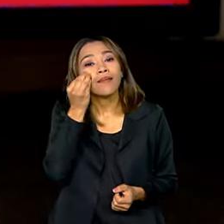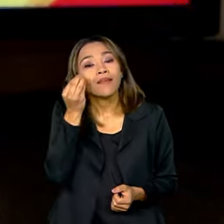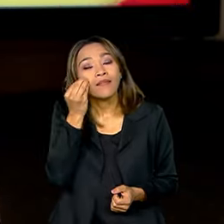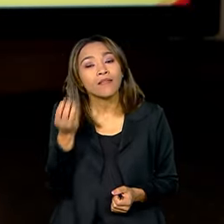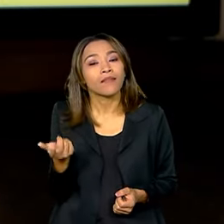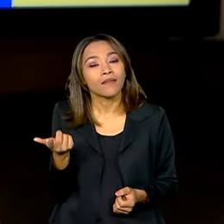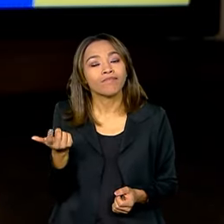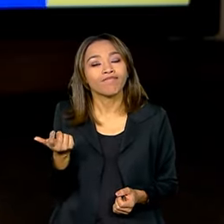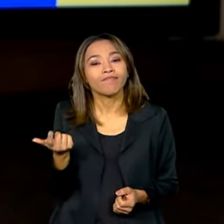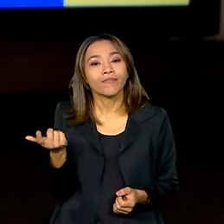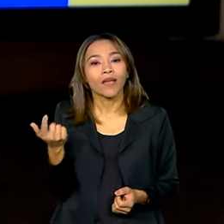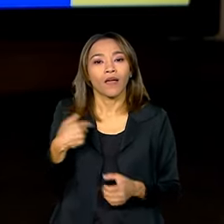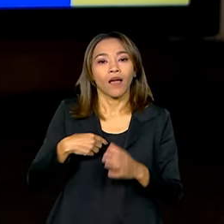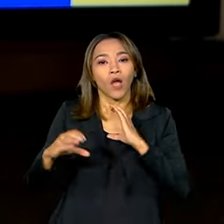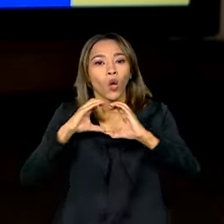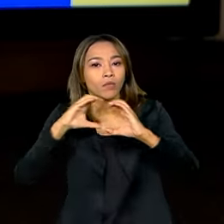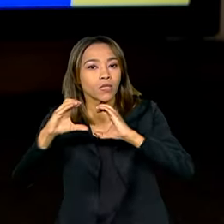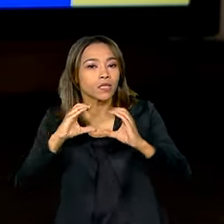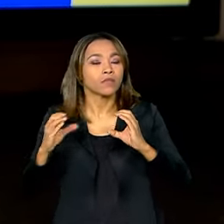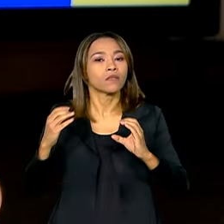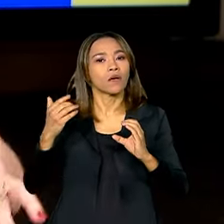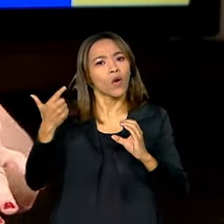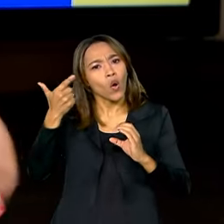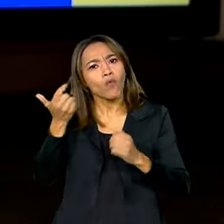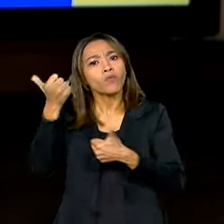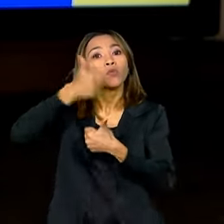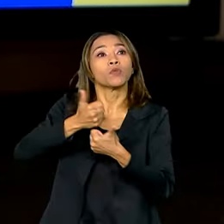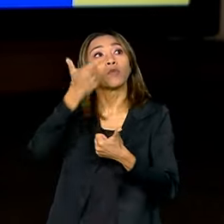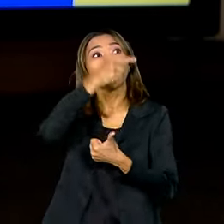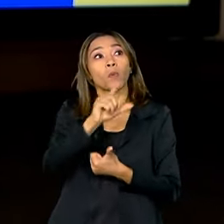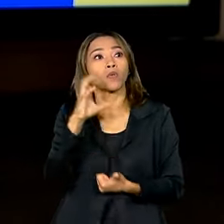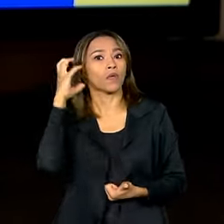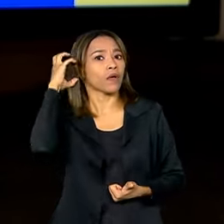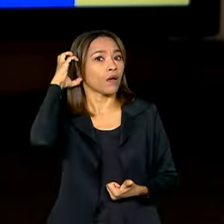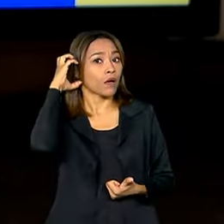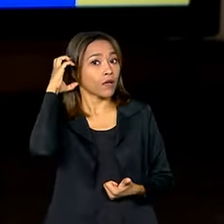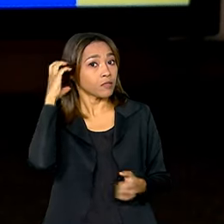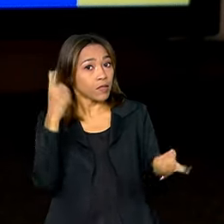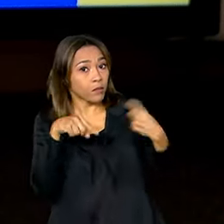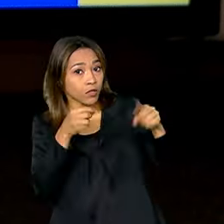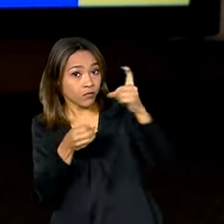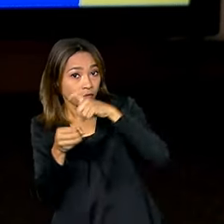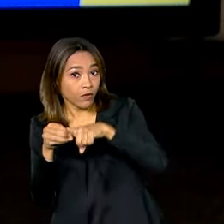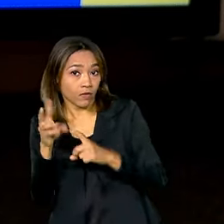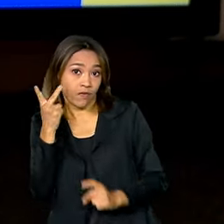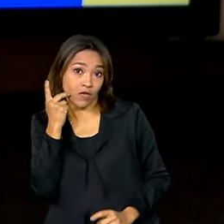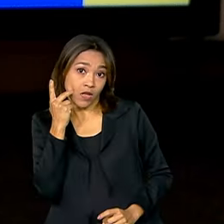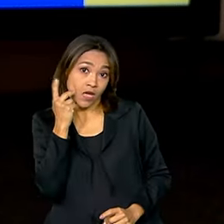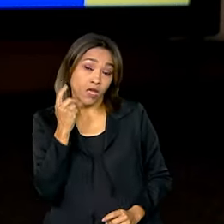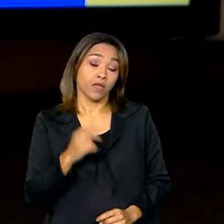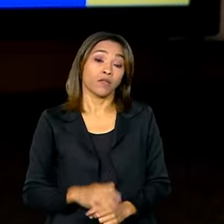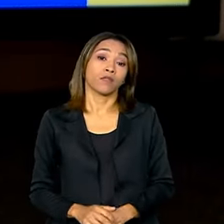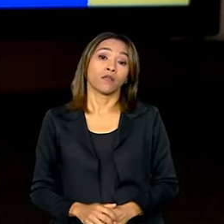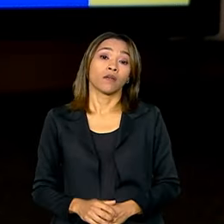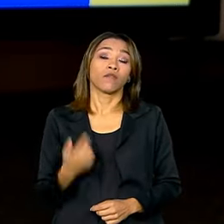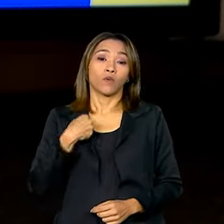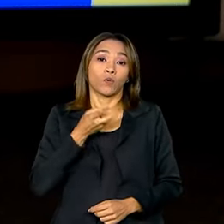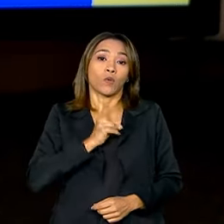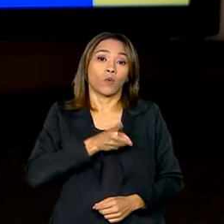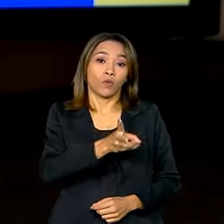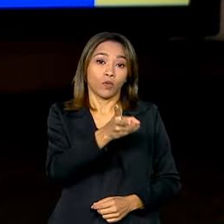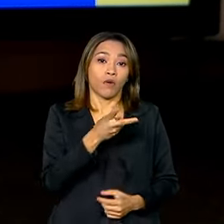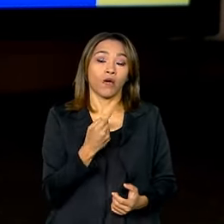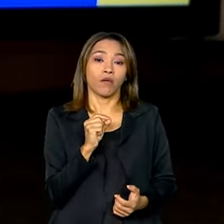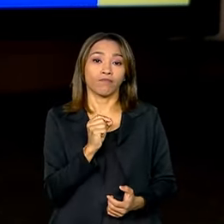restabelecer, enquanto a gente tenta colocar outra rádio até a gente ter Fortaleza com a gente, vou seguir aqui com o